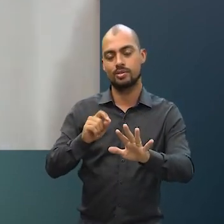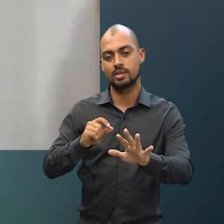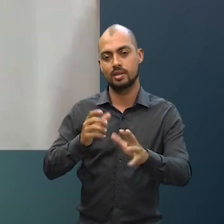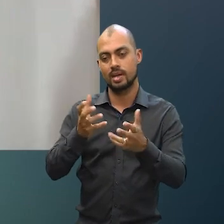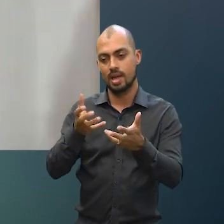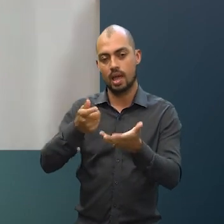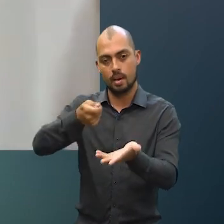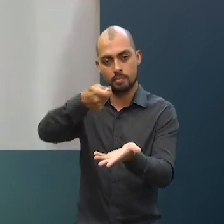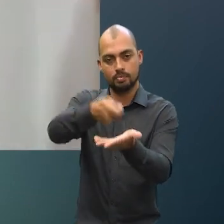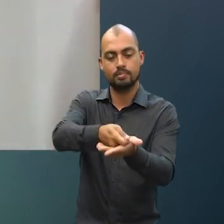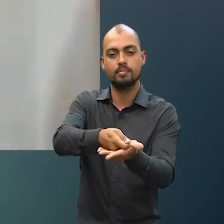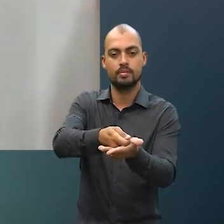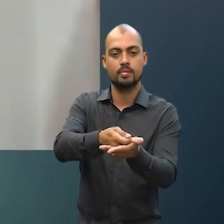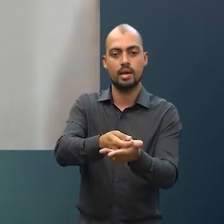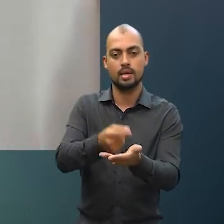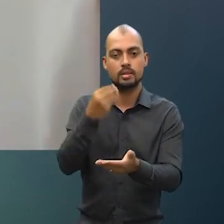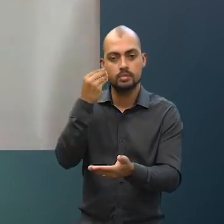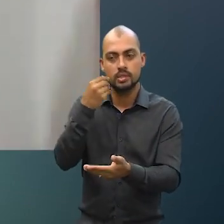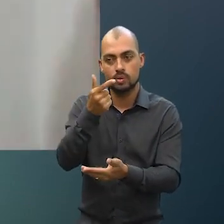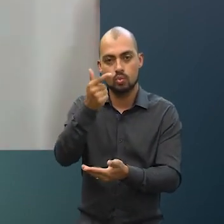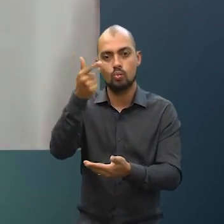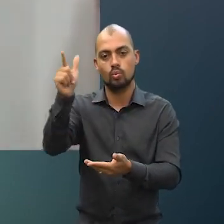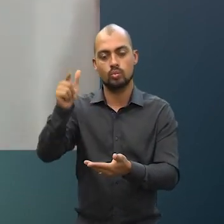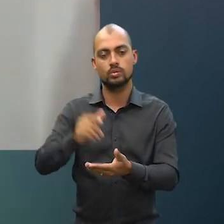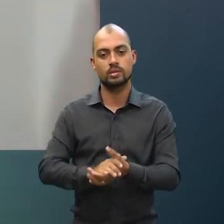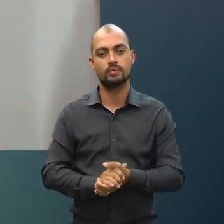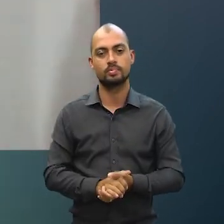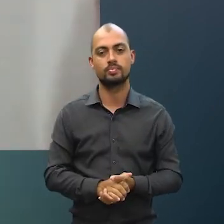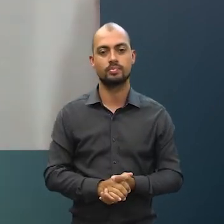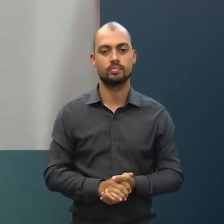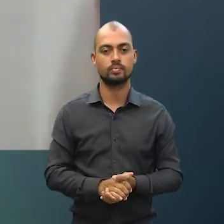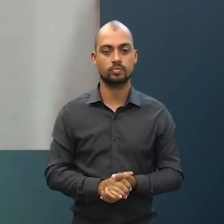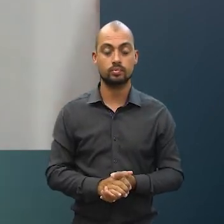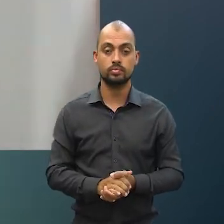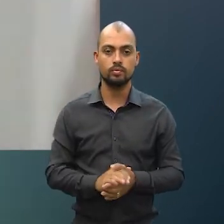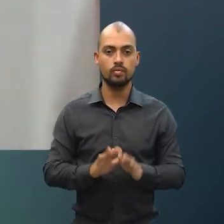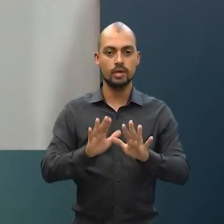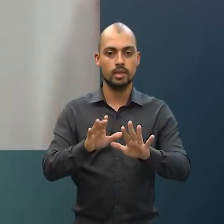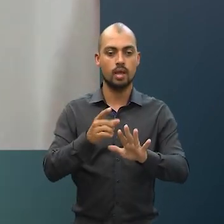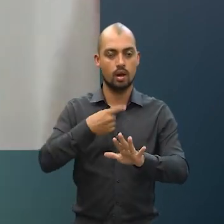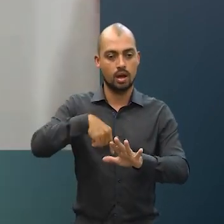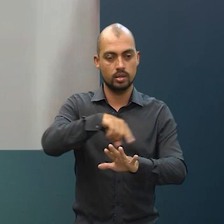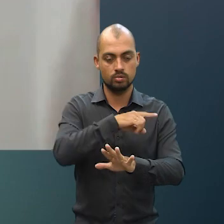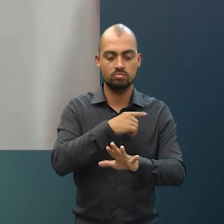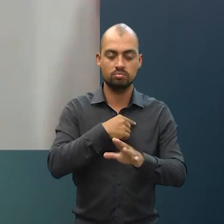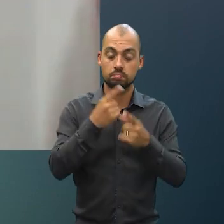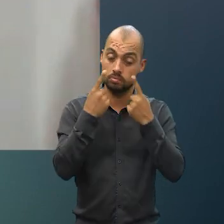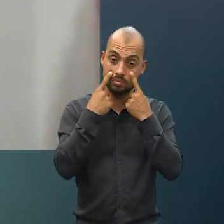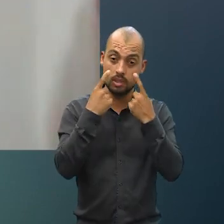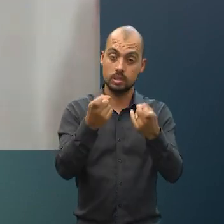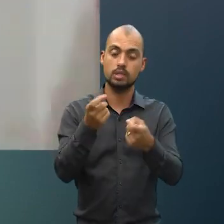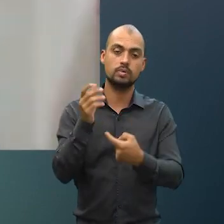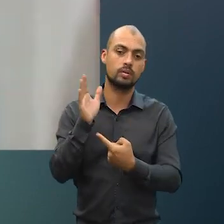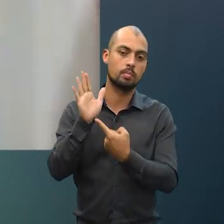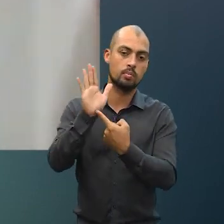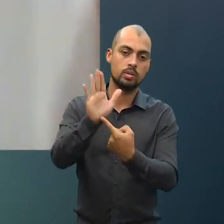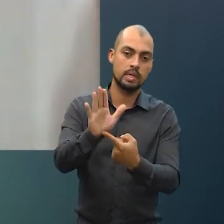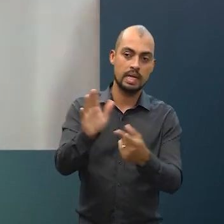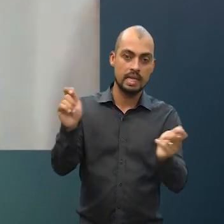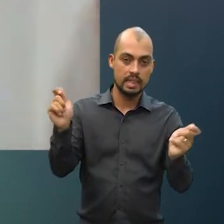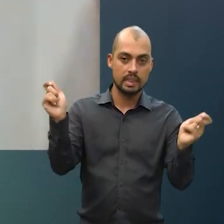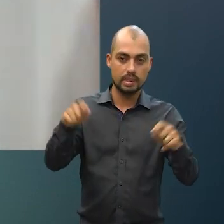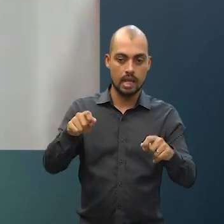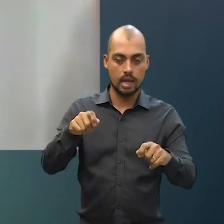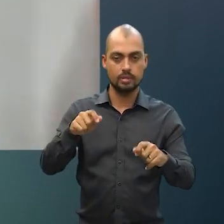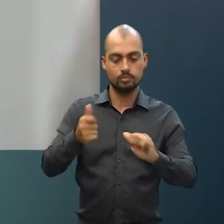disposto a pagar por essa outra experiência, né? Então, isso acho que também, assim, é uma coisa bastante interessante que mostra, assim, como é possível